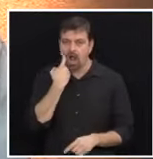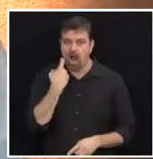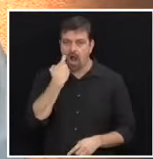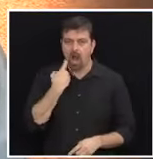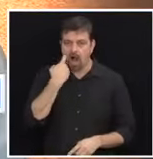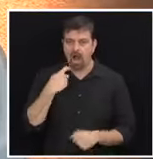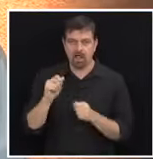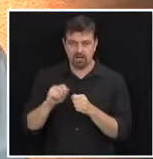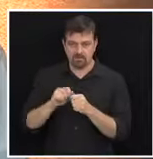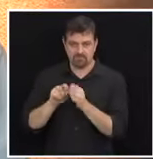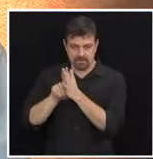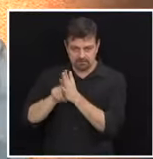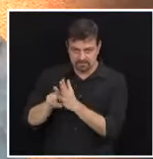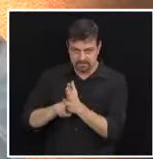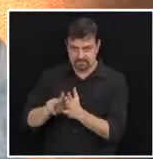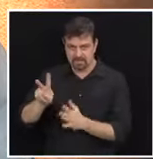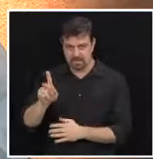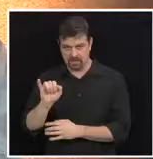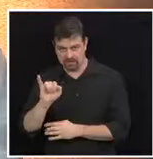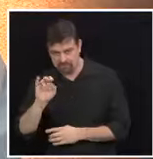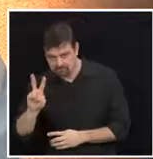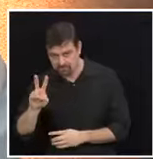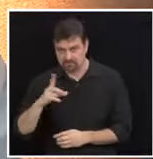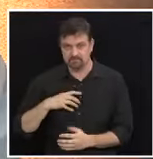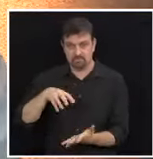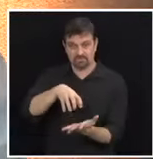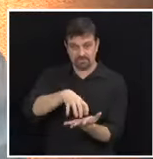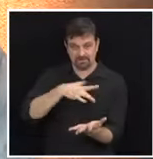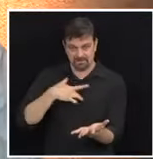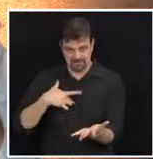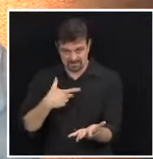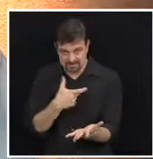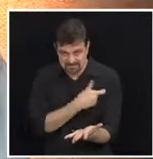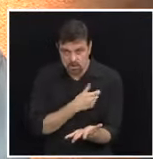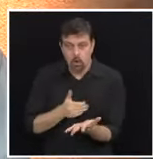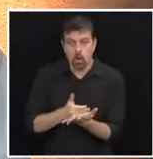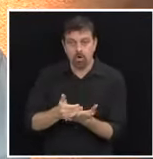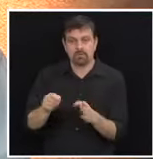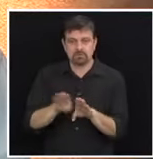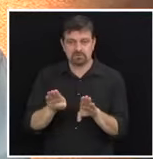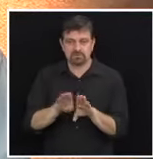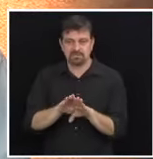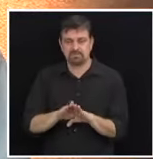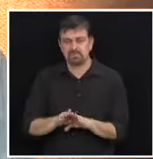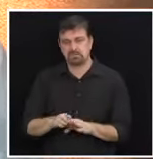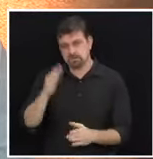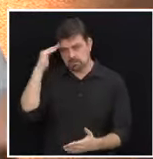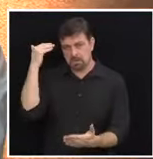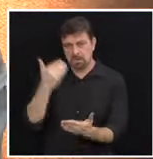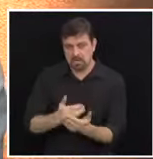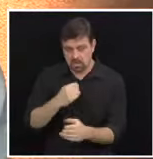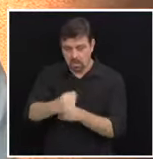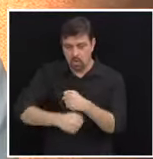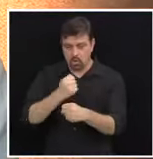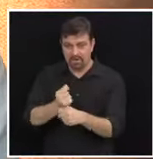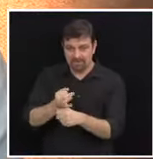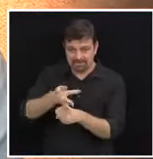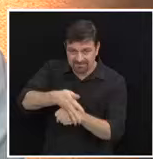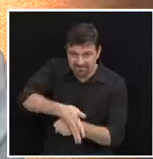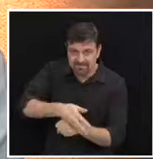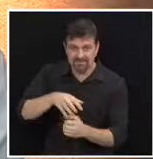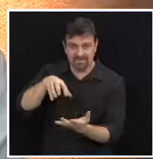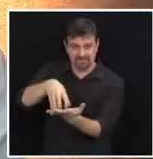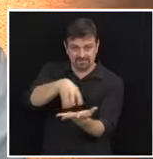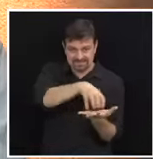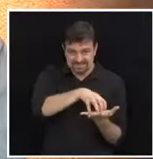As unidades básicas de saúde já começaram a fazer o teste também, e em breve, acho que até o final do ano, todas as 64 unidades